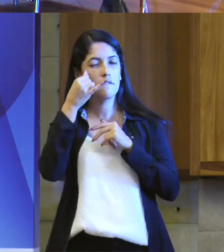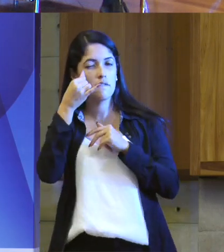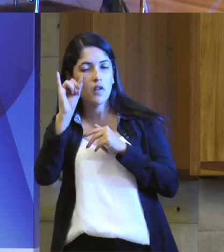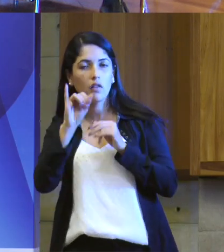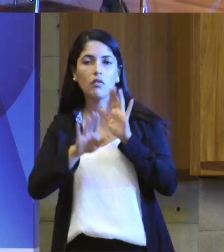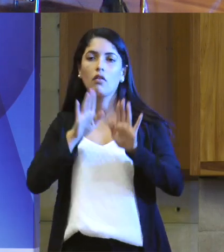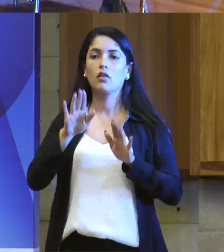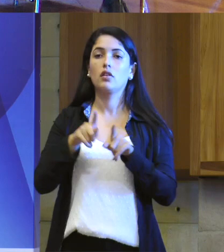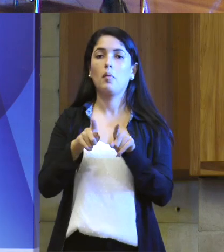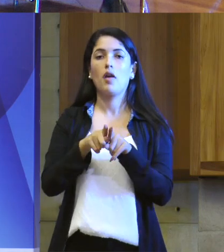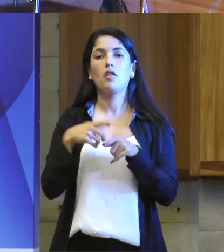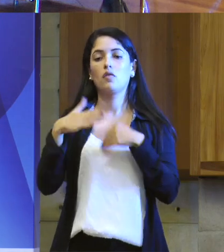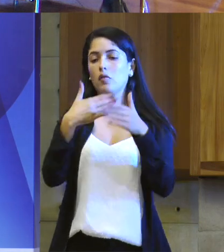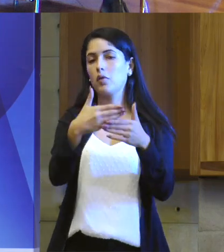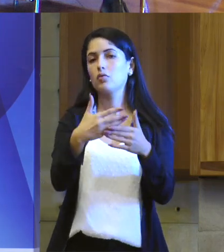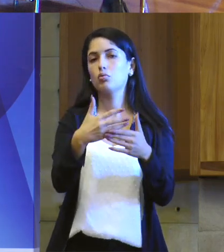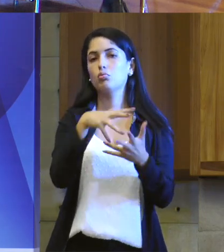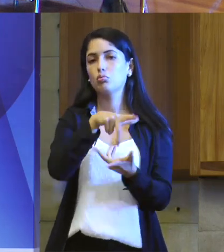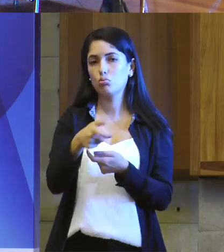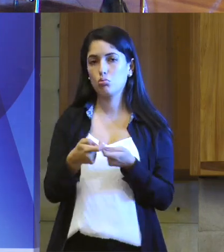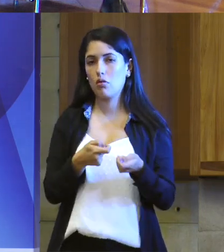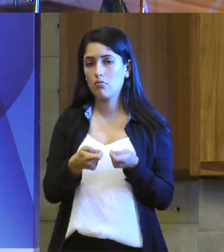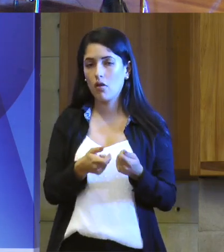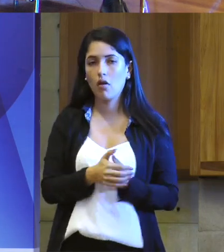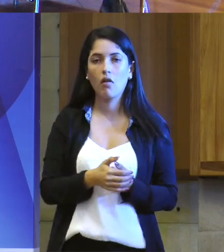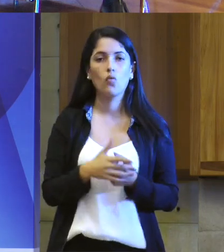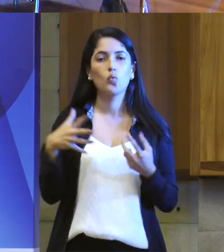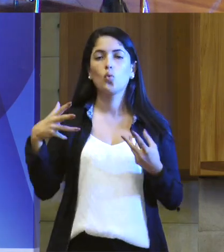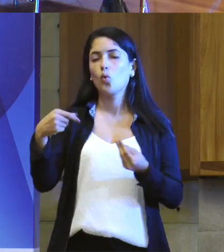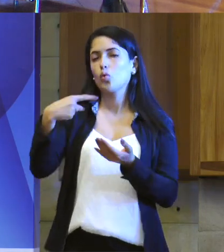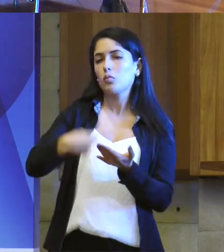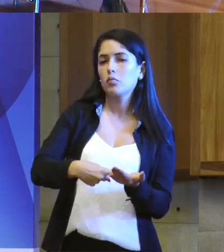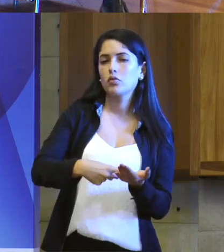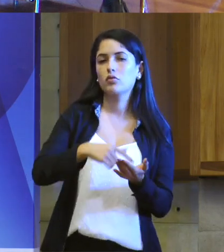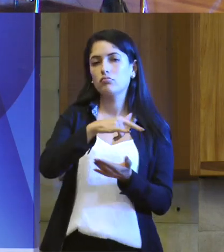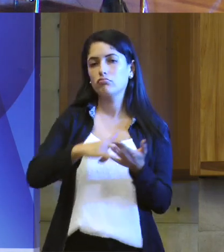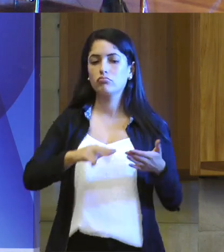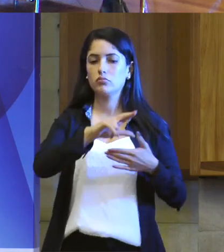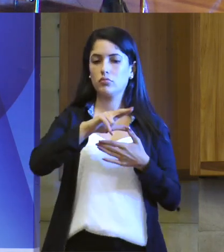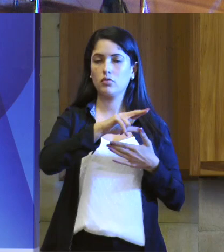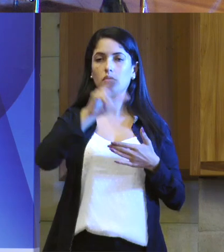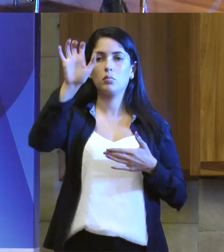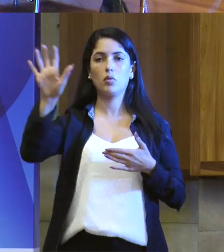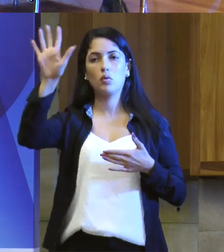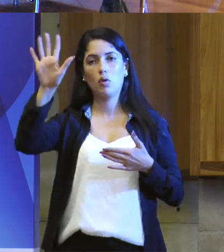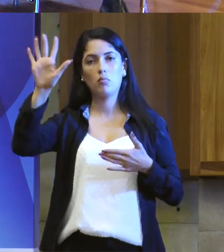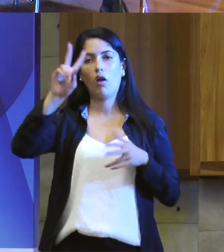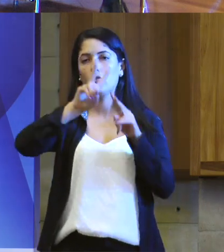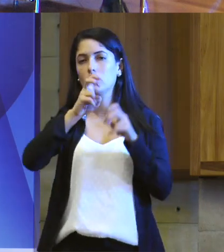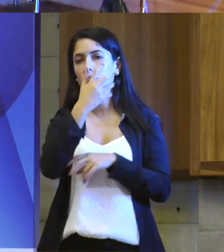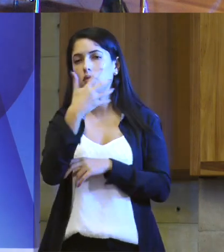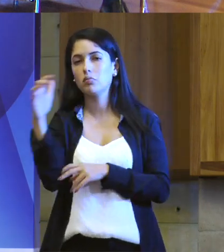sustentável que reitera todos os compromissos internacionais dos países do mercosul da união europeia em termos de meio